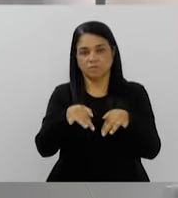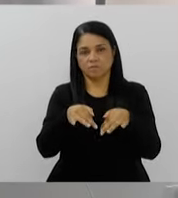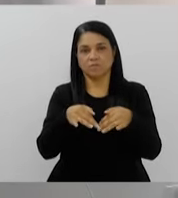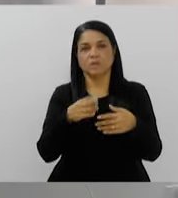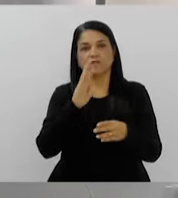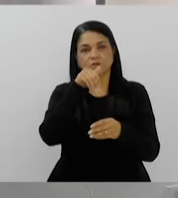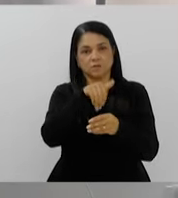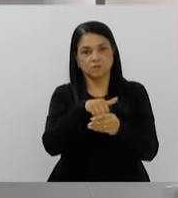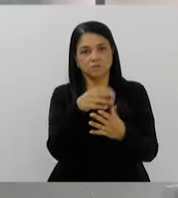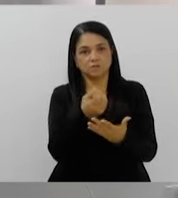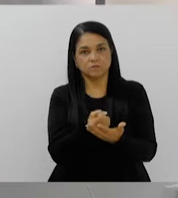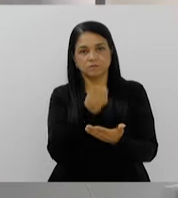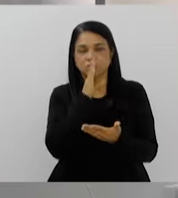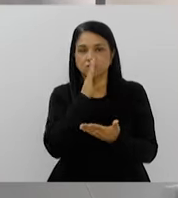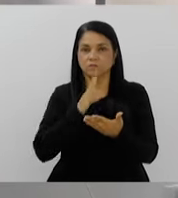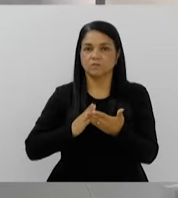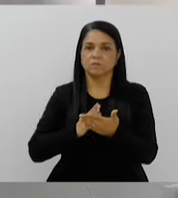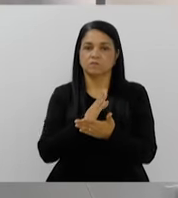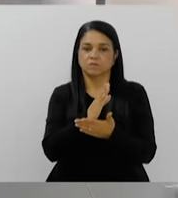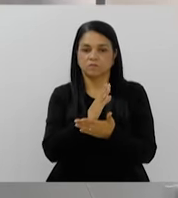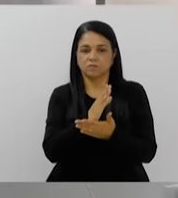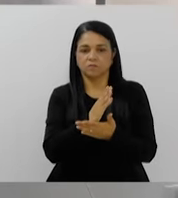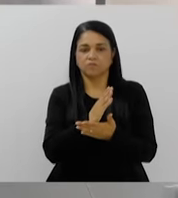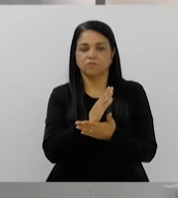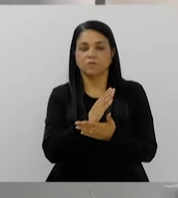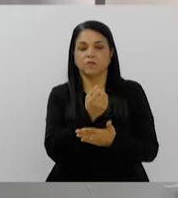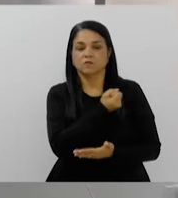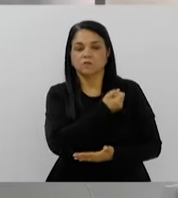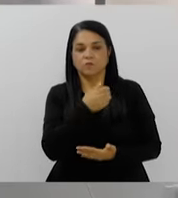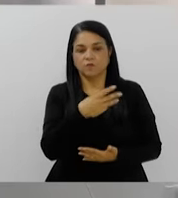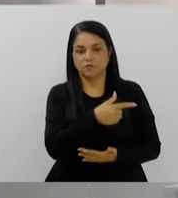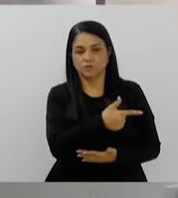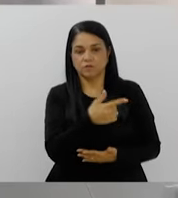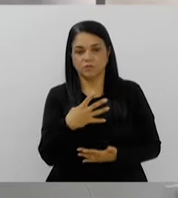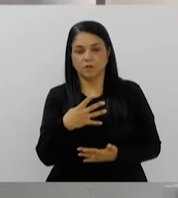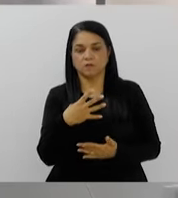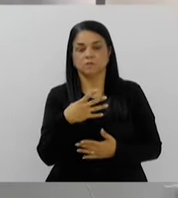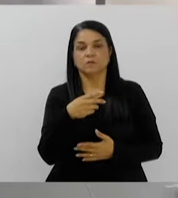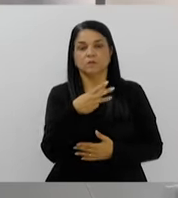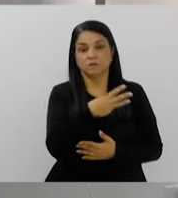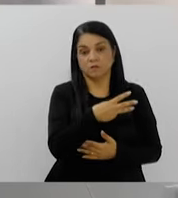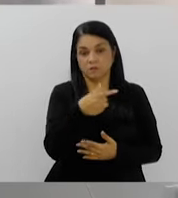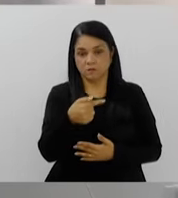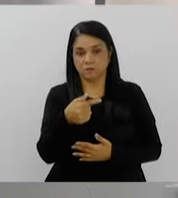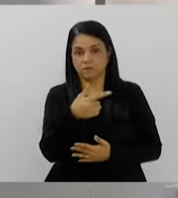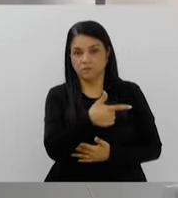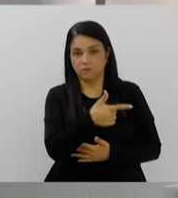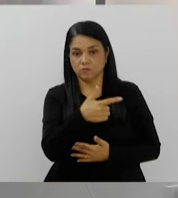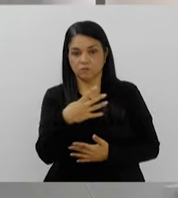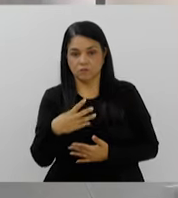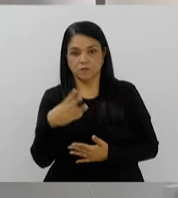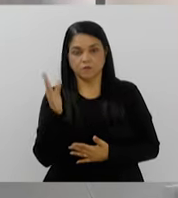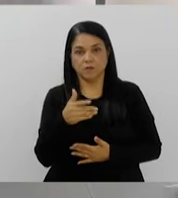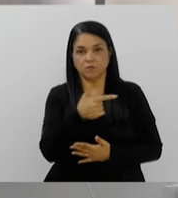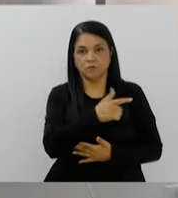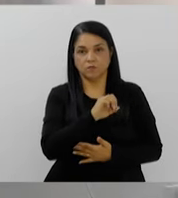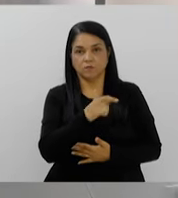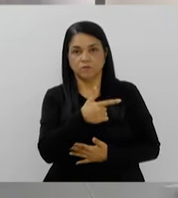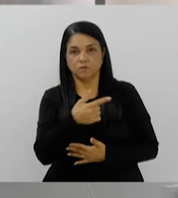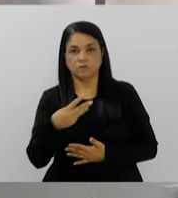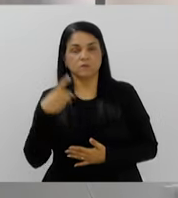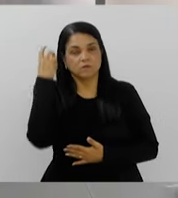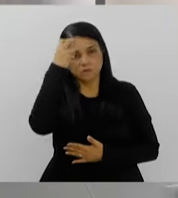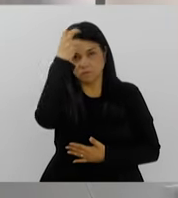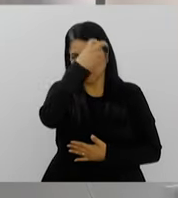Em votação, os senhores que aprovam permaneçam como estão, aprovado. 24 da pauta, projeto de lei 3723 de 24, de autoria da deputada